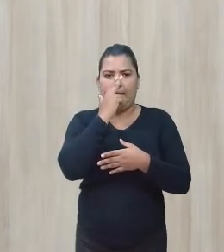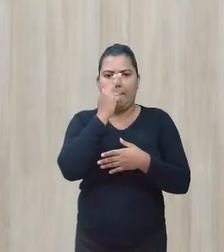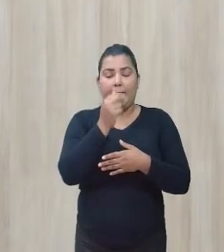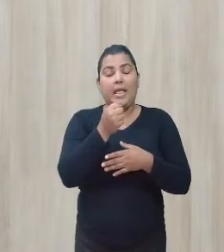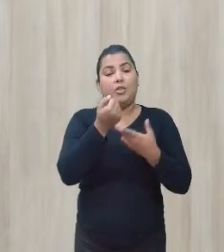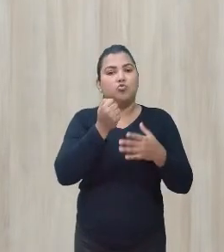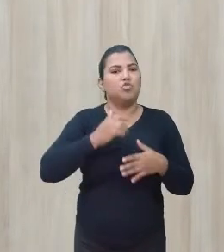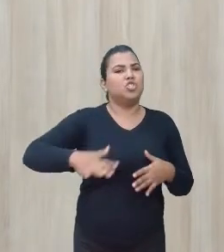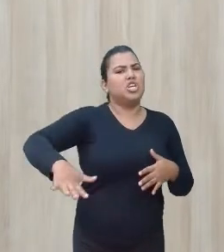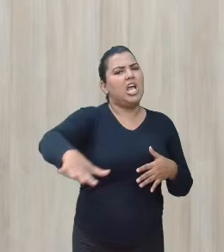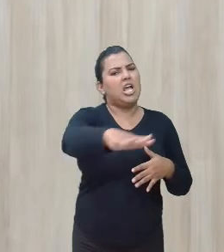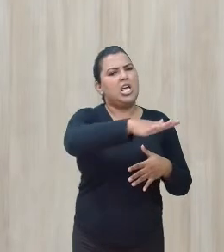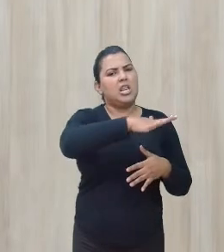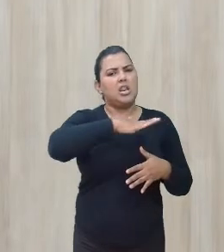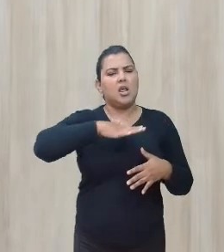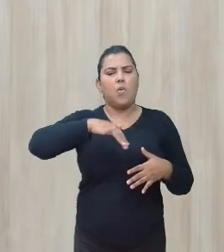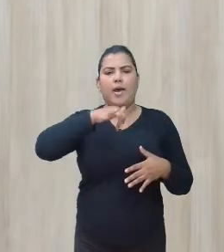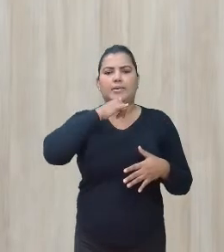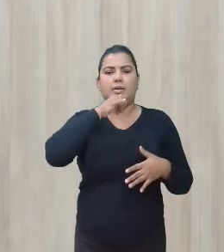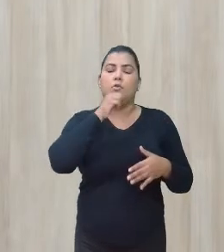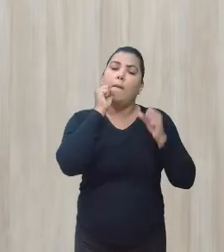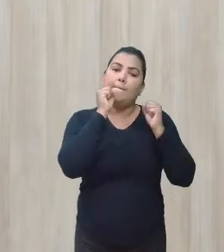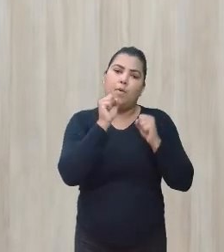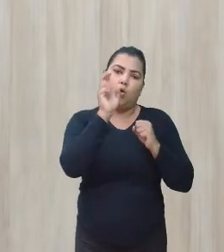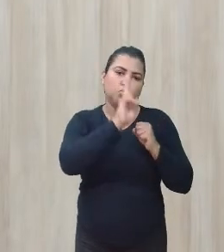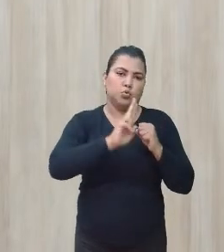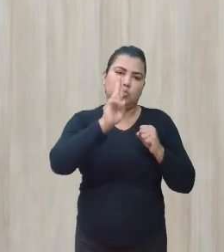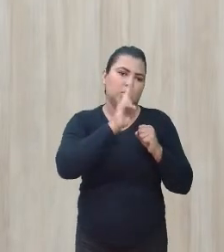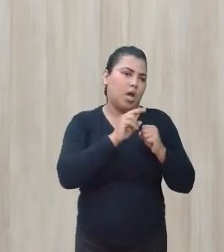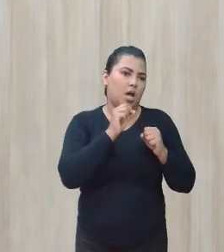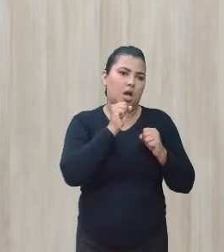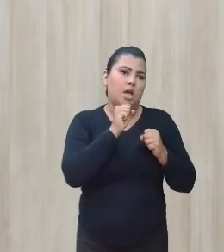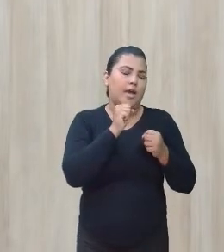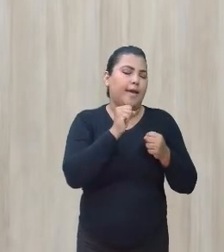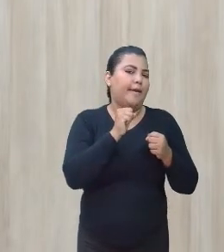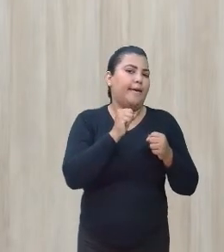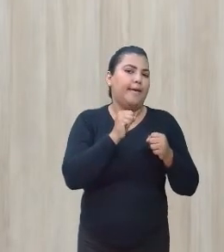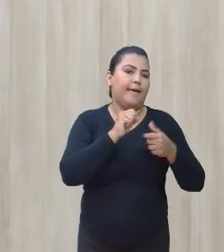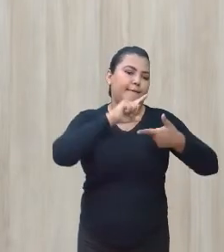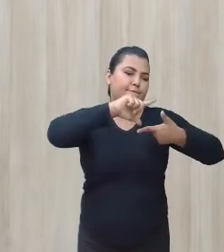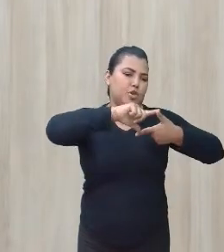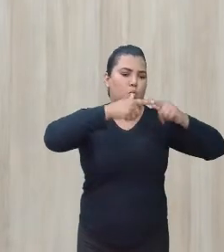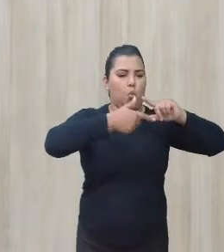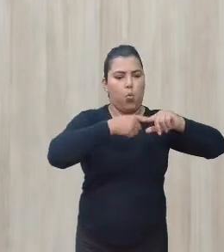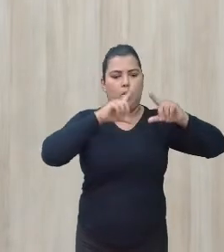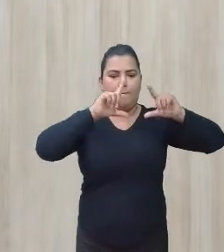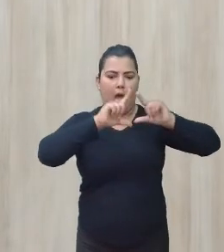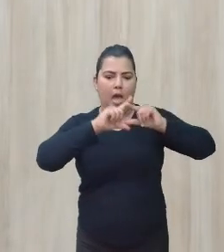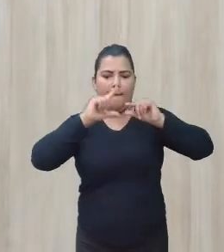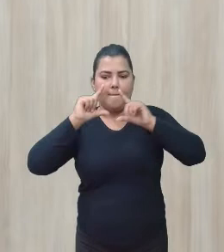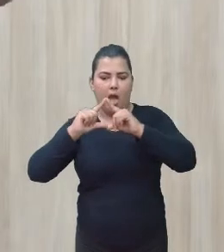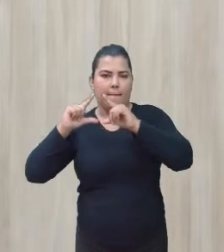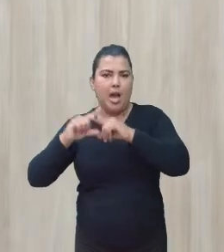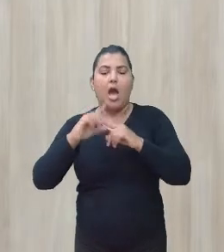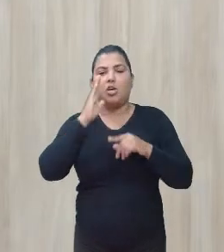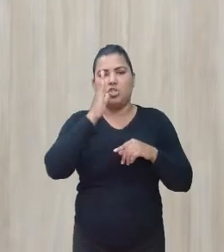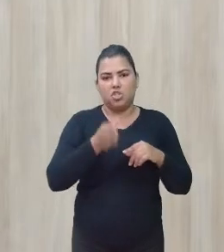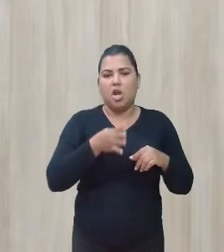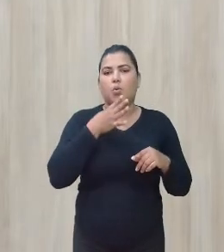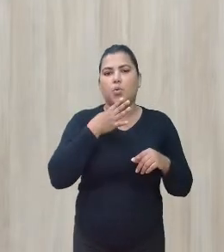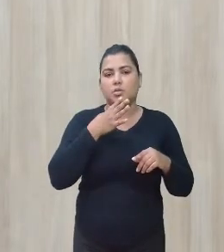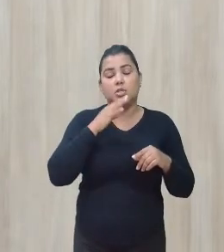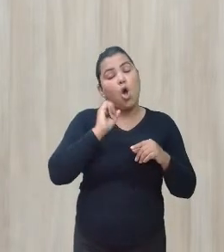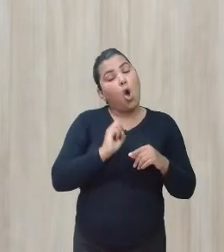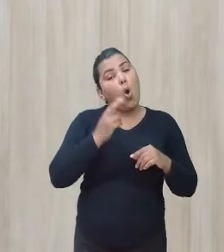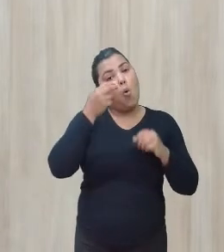abrangência maior. Eu vou usar tantas figuras que são bem conhecidas da aula de matemática, os polígonos, como eu vou usar, como eu utilizei